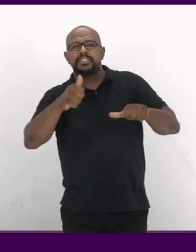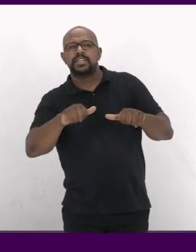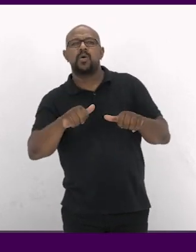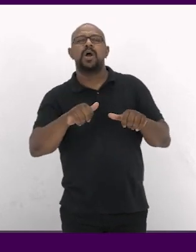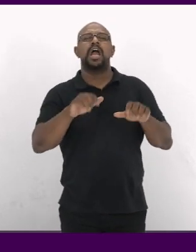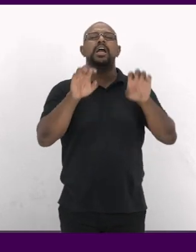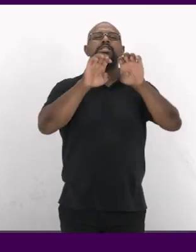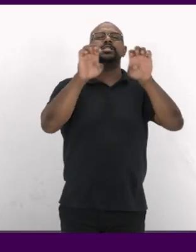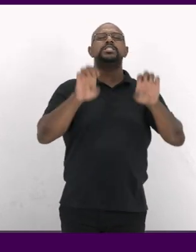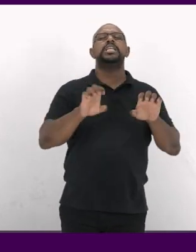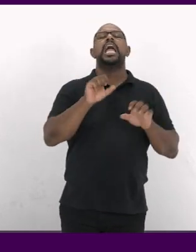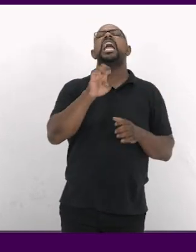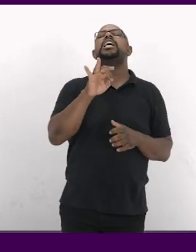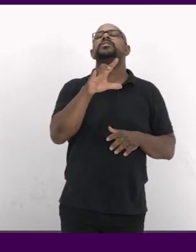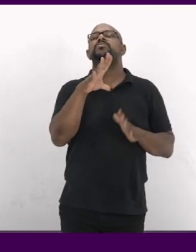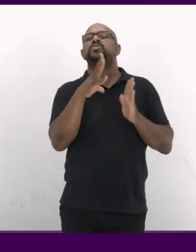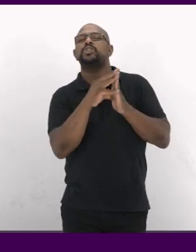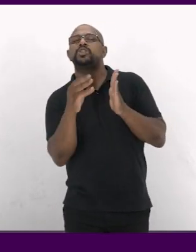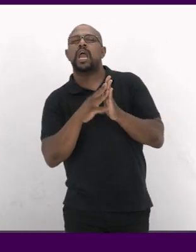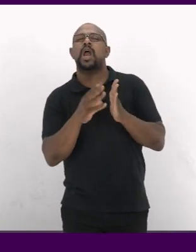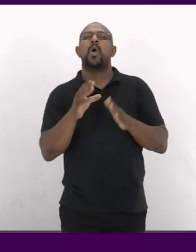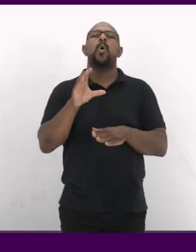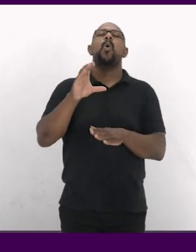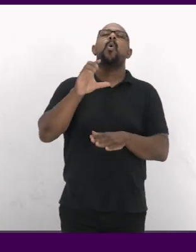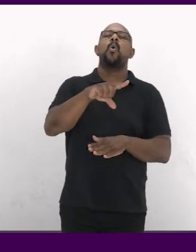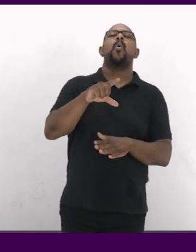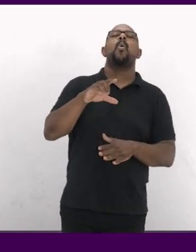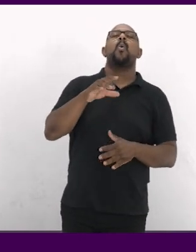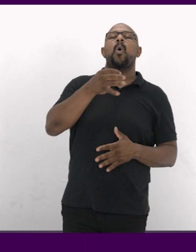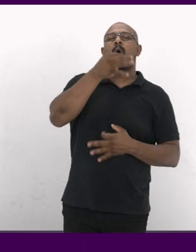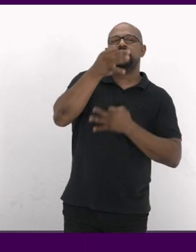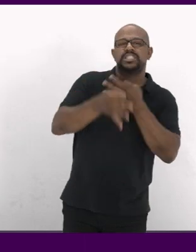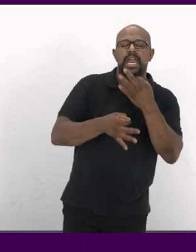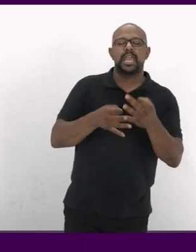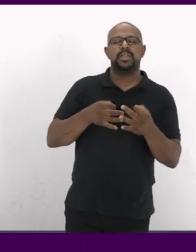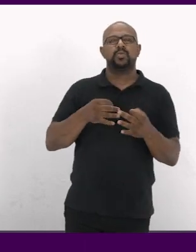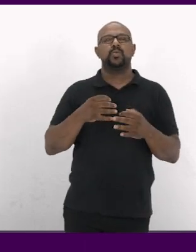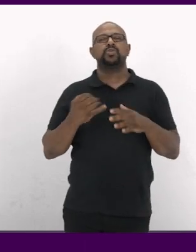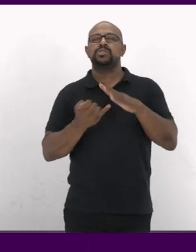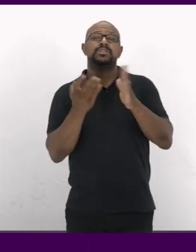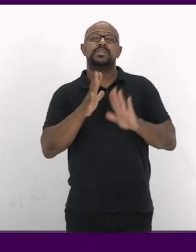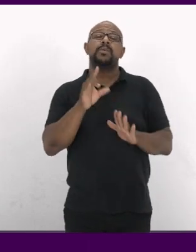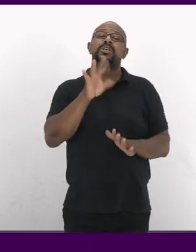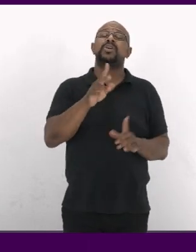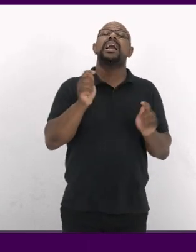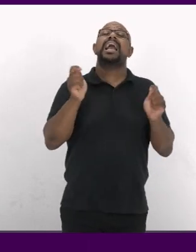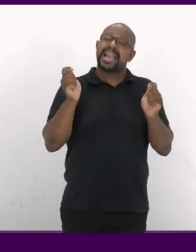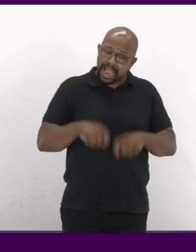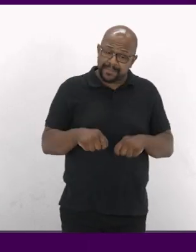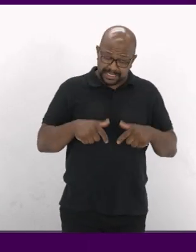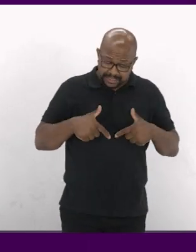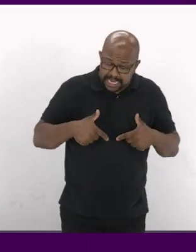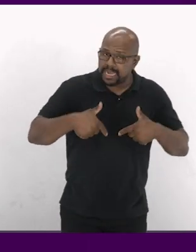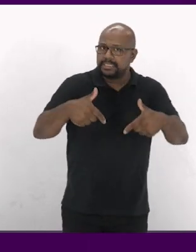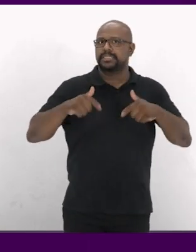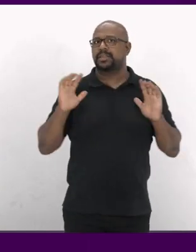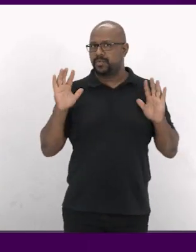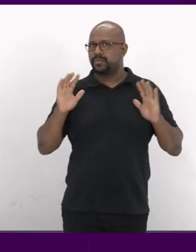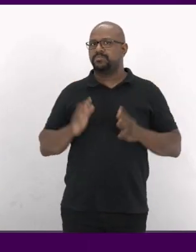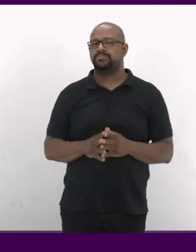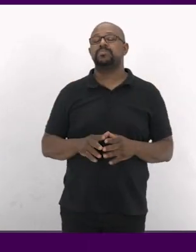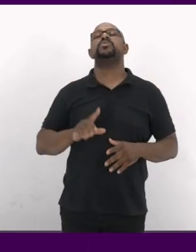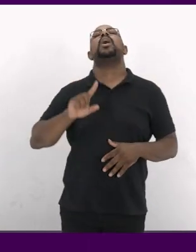nesse processo. O projeto não é avaliado do ponto de vista conceitual, discricionário, mas sim de sua capacidade de